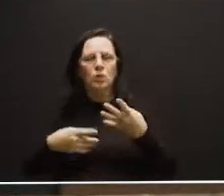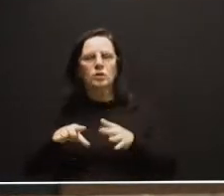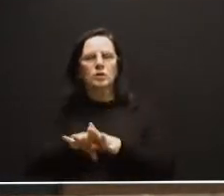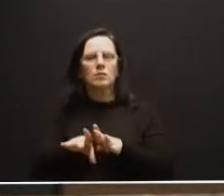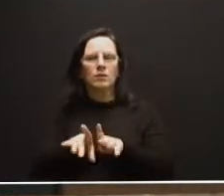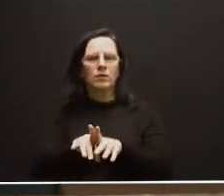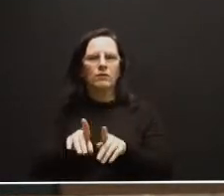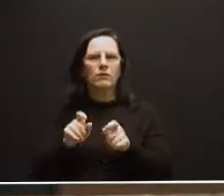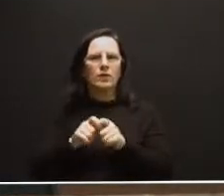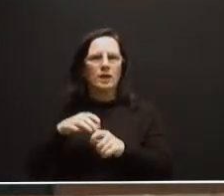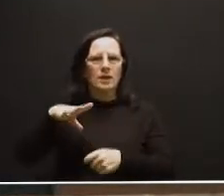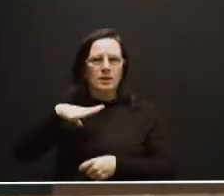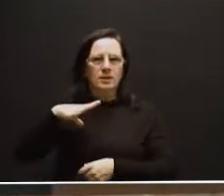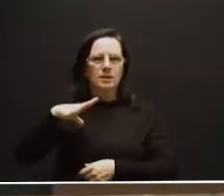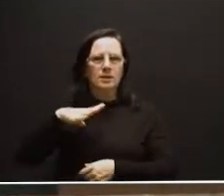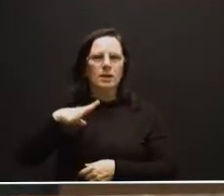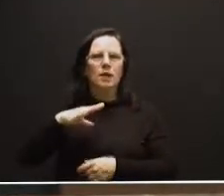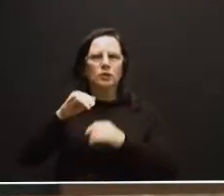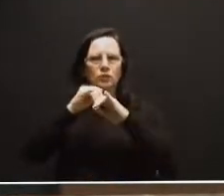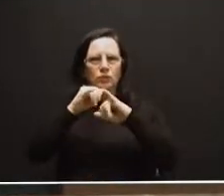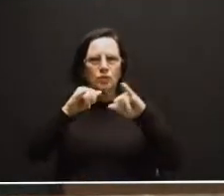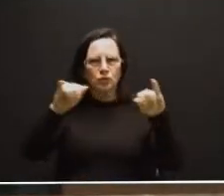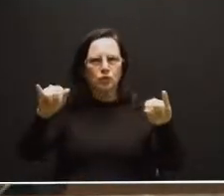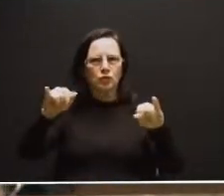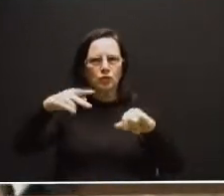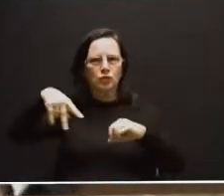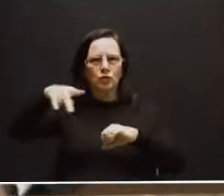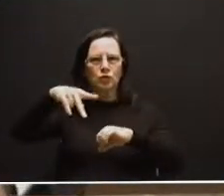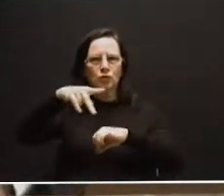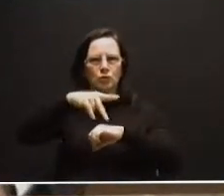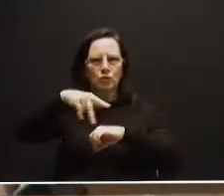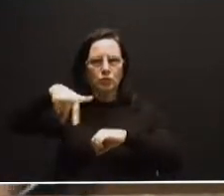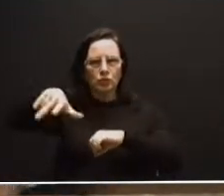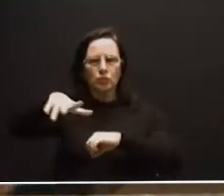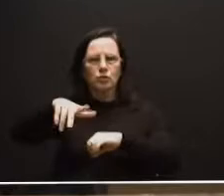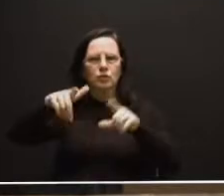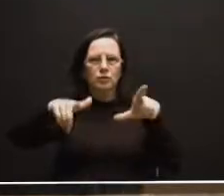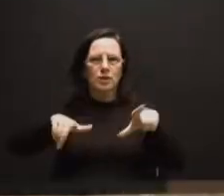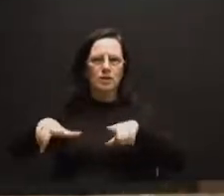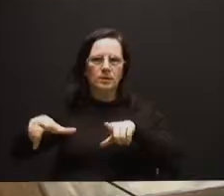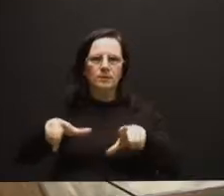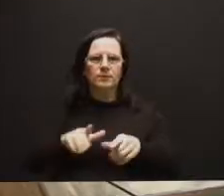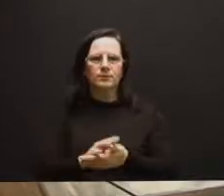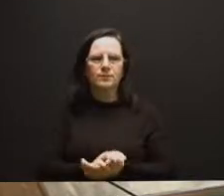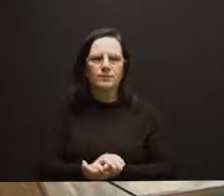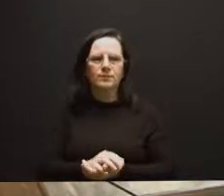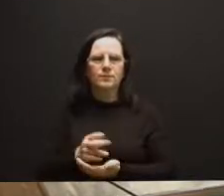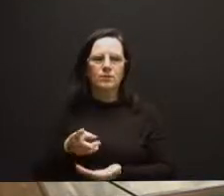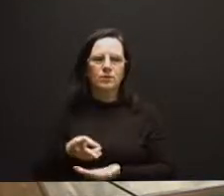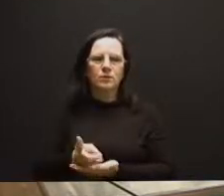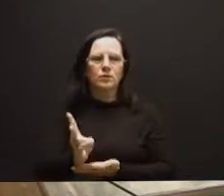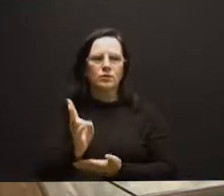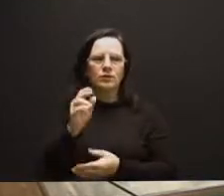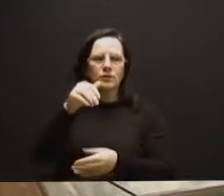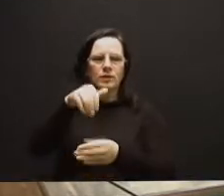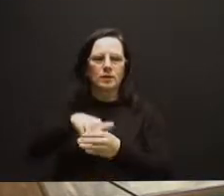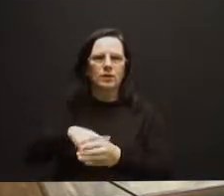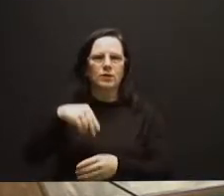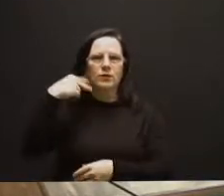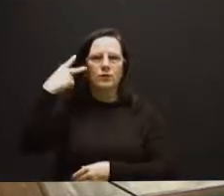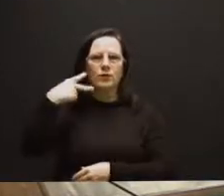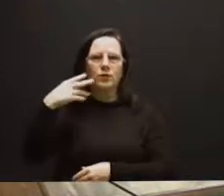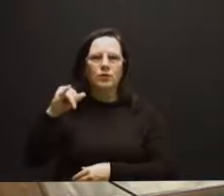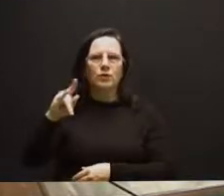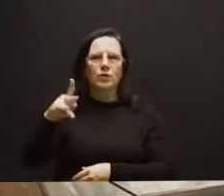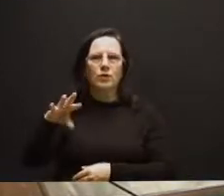fazer assim a cidade ser reconhecida fora do nosso município obrigado continua em votação uma palavra